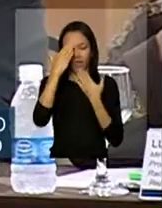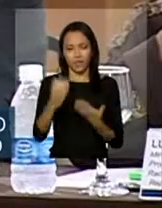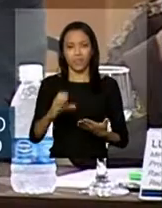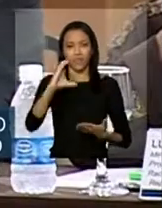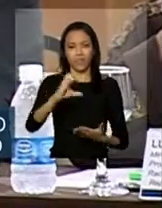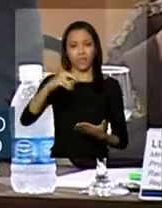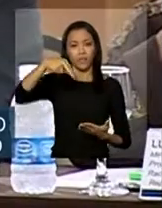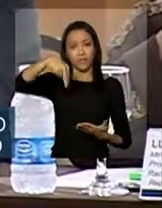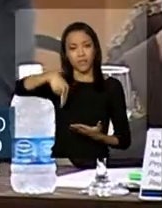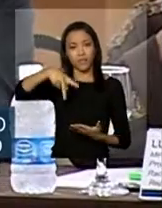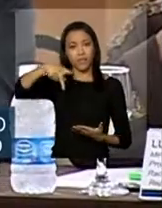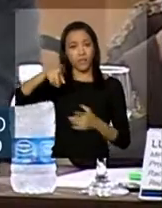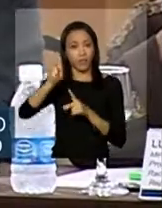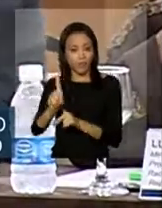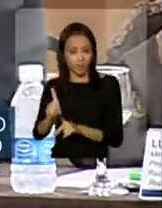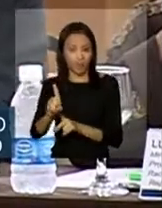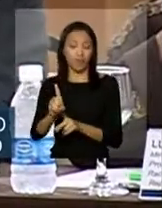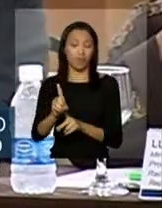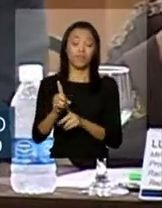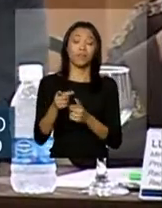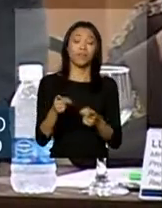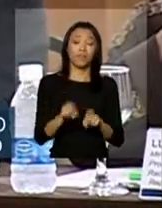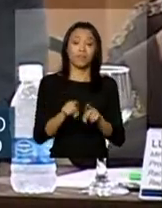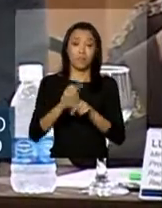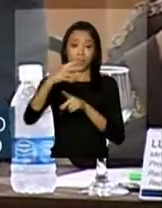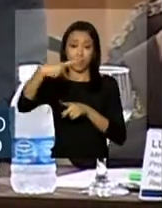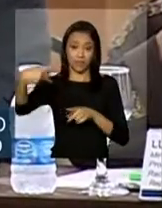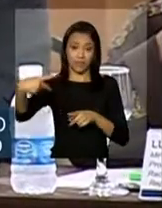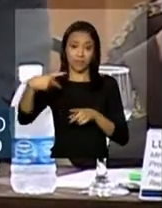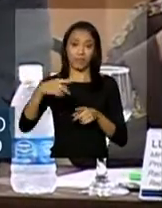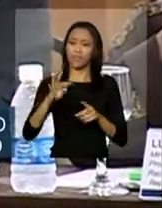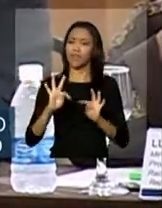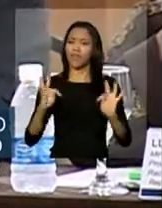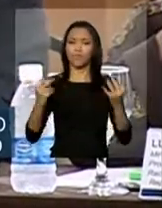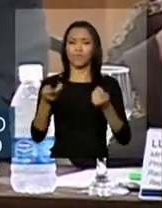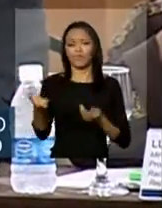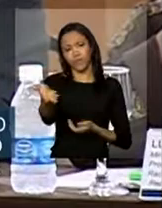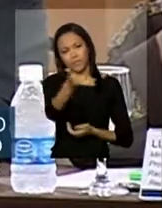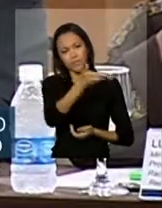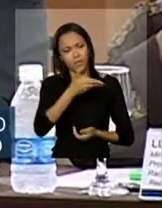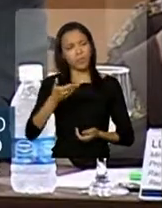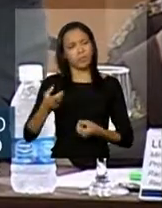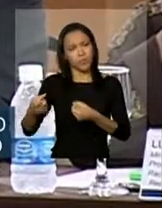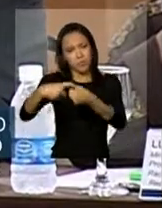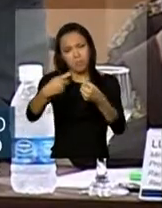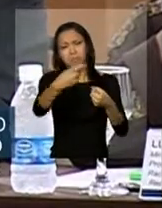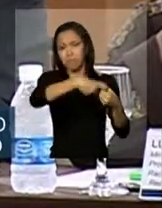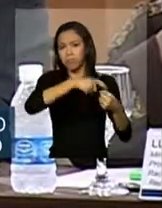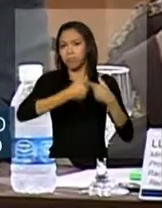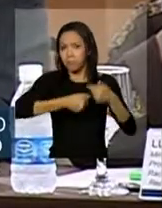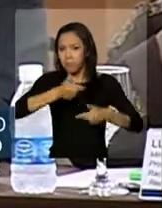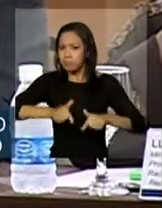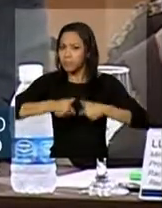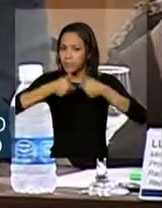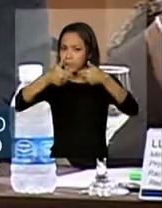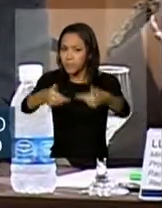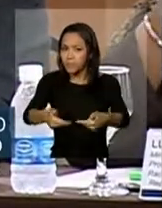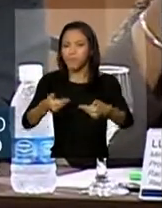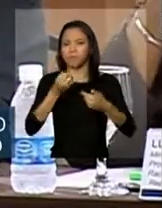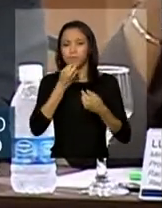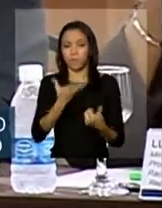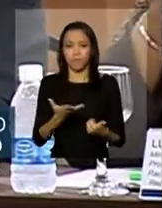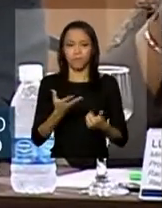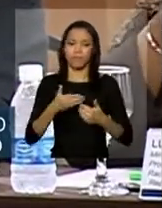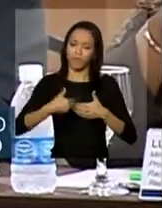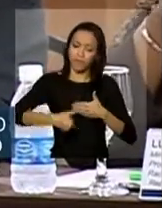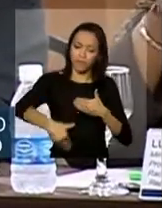a presidente Ricardo Páez de Barros, a SAE, a todos vocês, por a parceria histórica, a parceria de hoje e a parceria de aqui